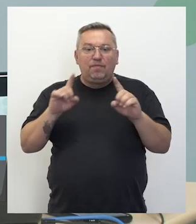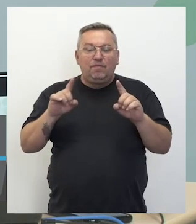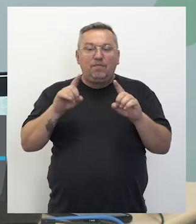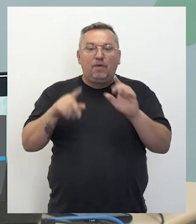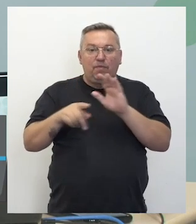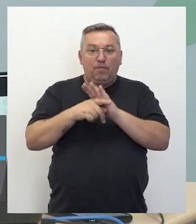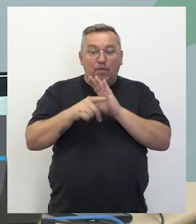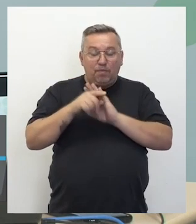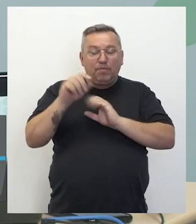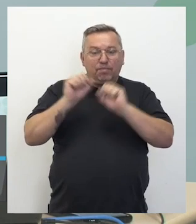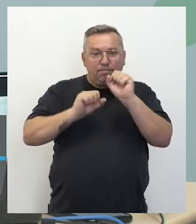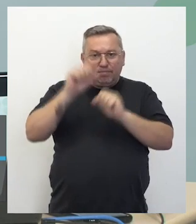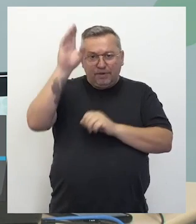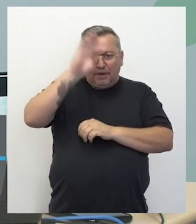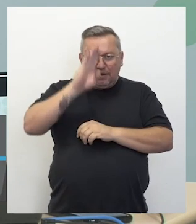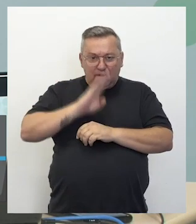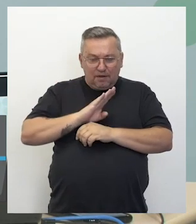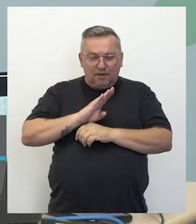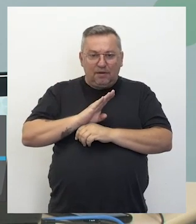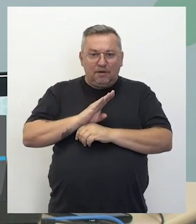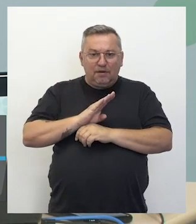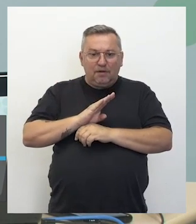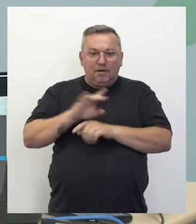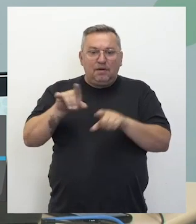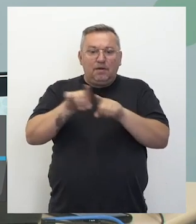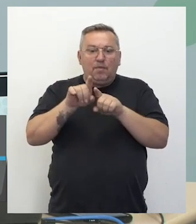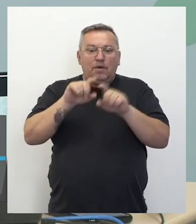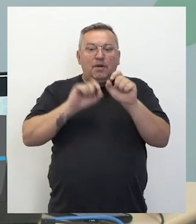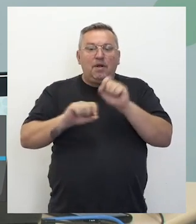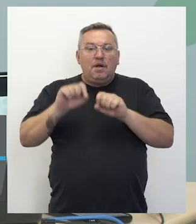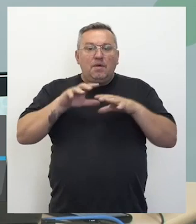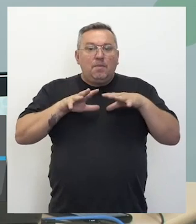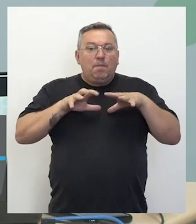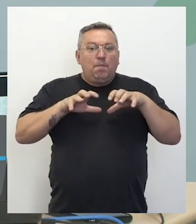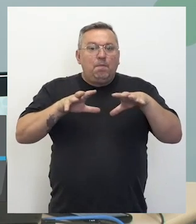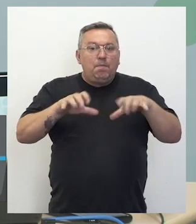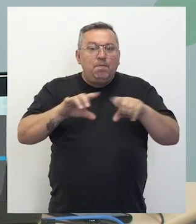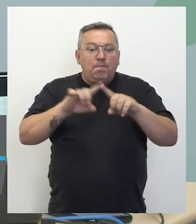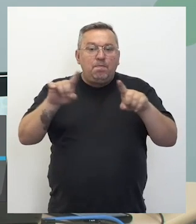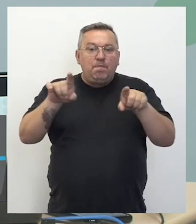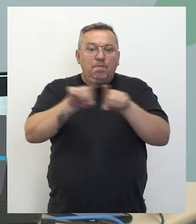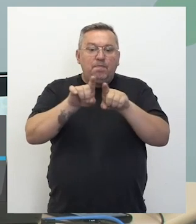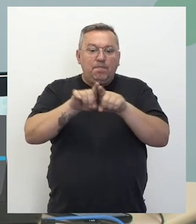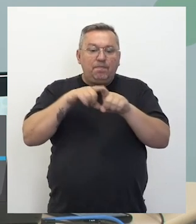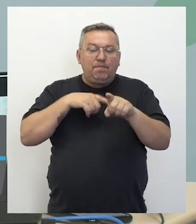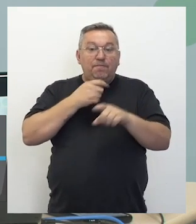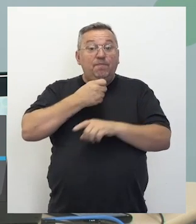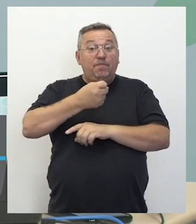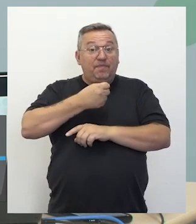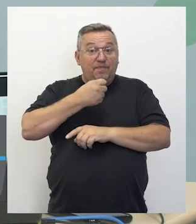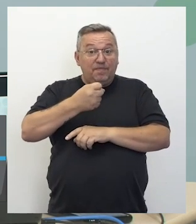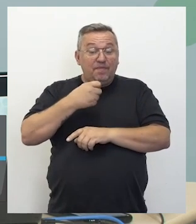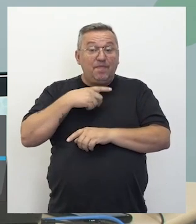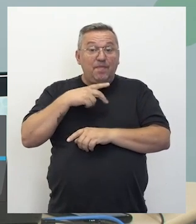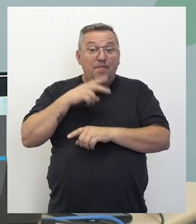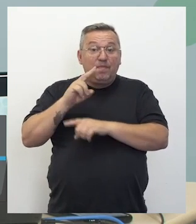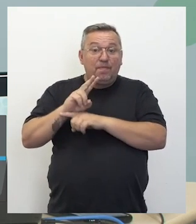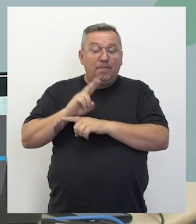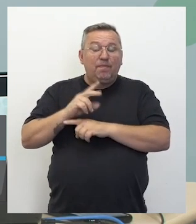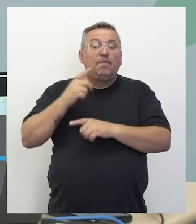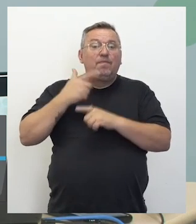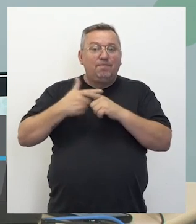estatal brasileira, né? E agora, por essa questão aí da pandemia, eu até inclusive vi uma reportagem que eles estão com